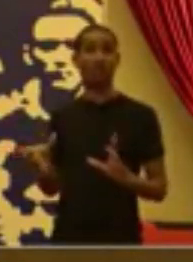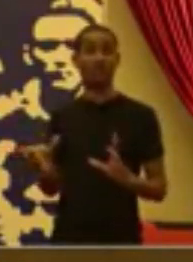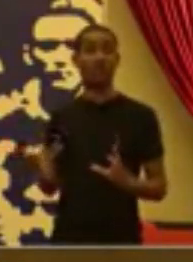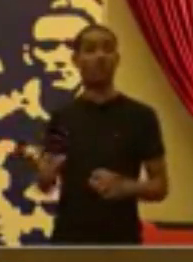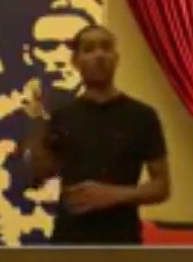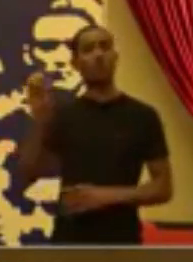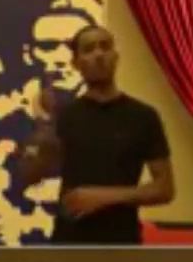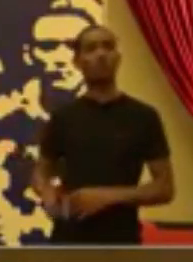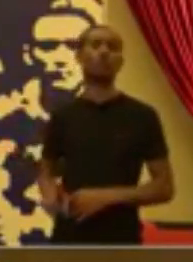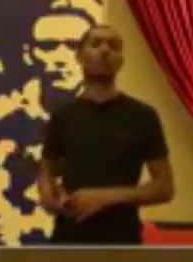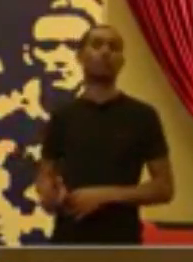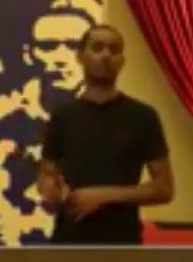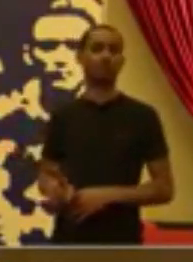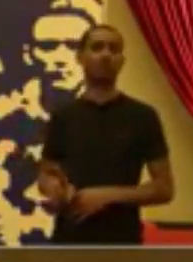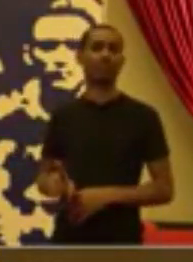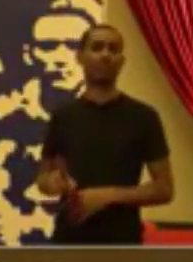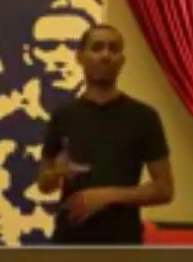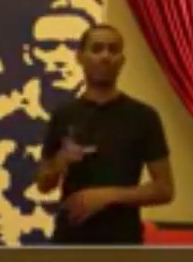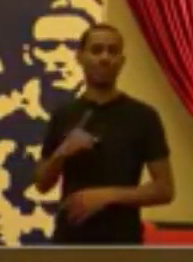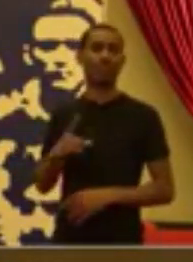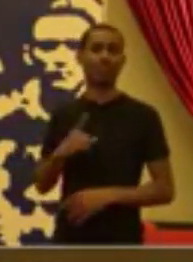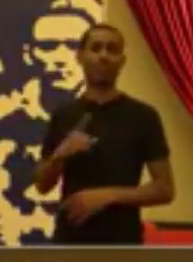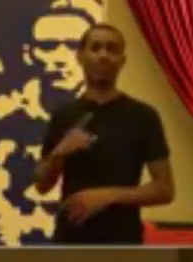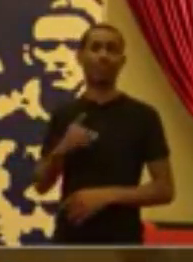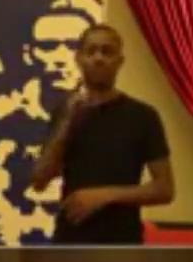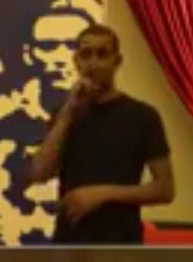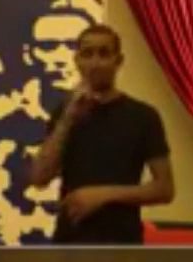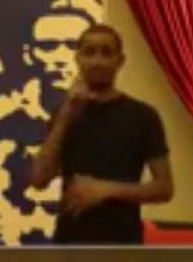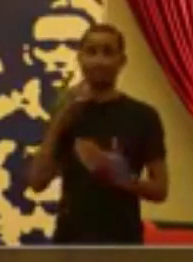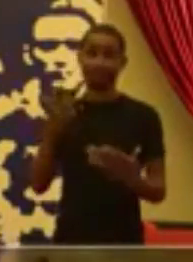o direito estiverem ameaçados. Muito